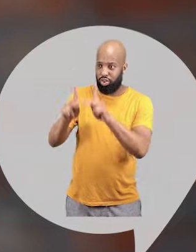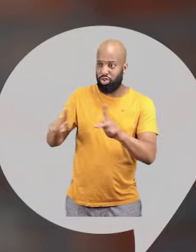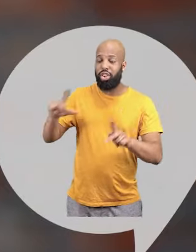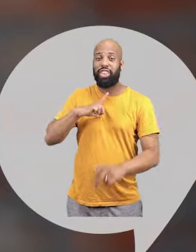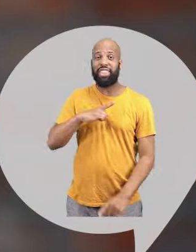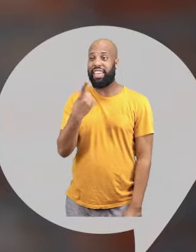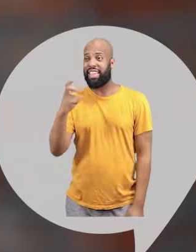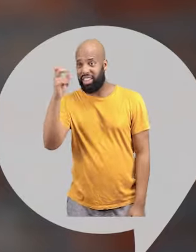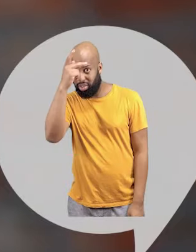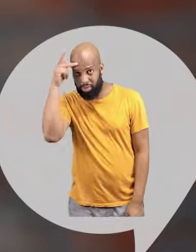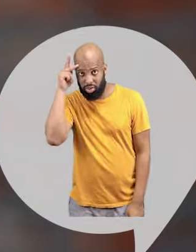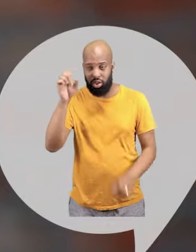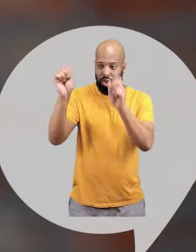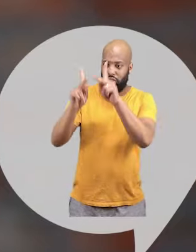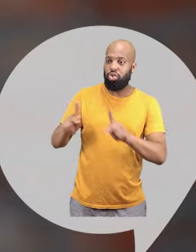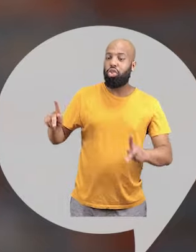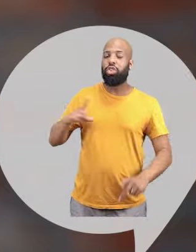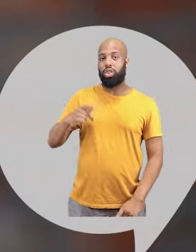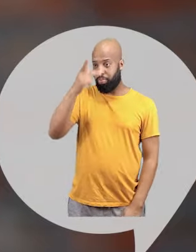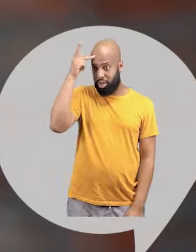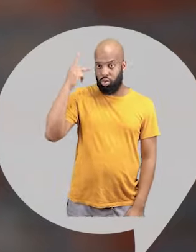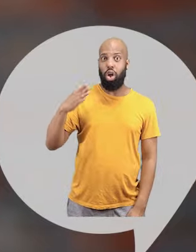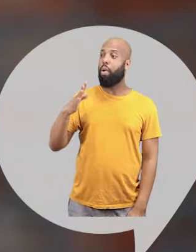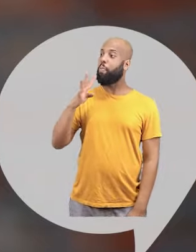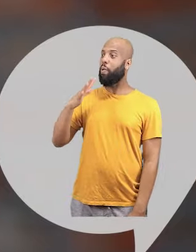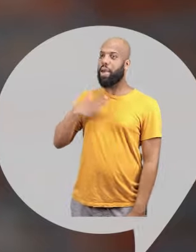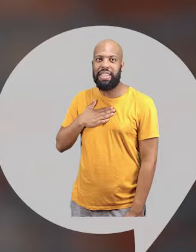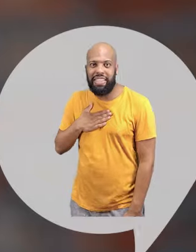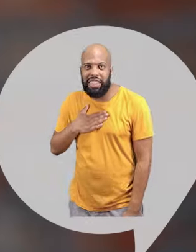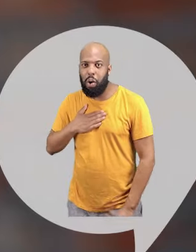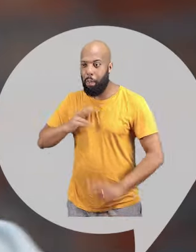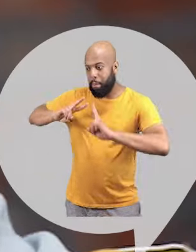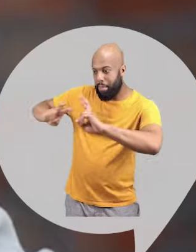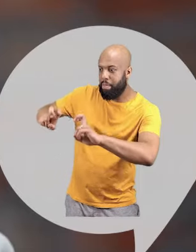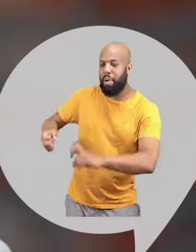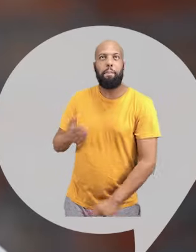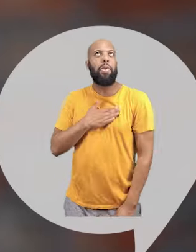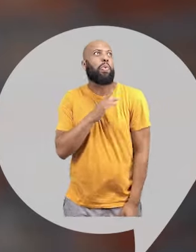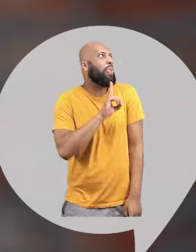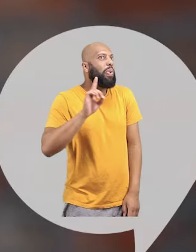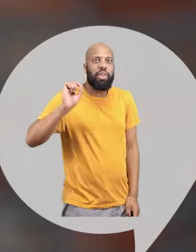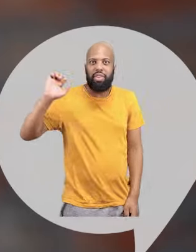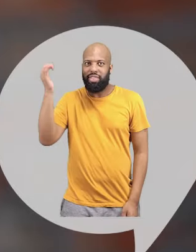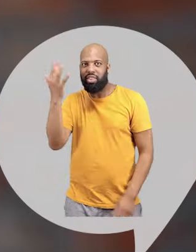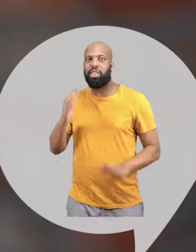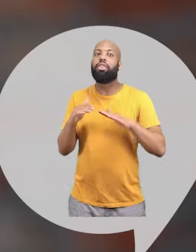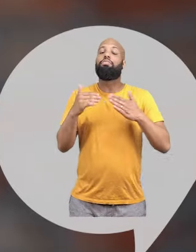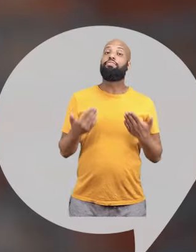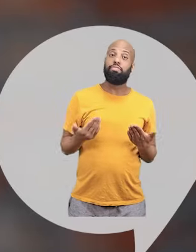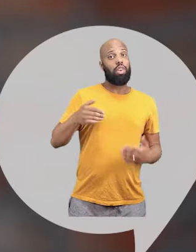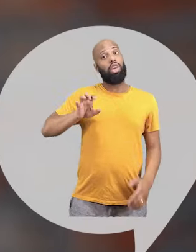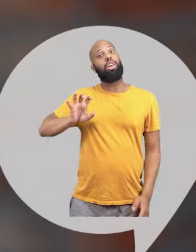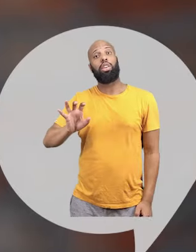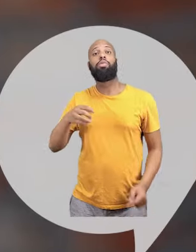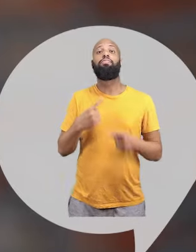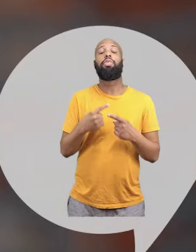com 15 pessoas no shopping e alguém me reconheceu eu falei meu Deus do céu e